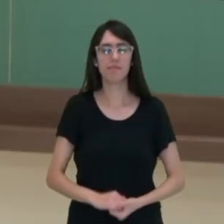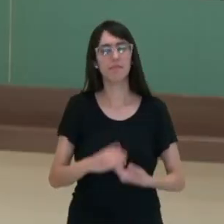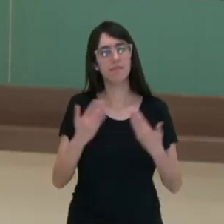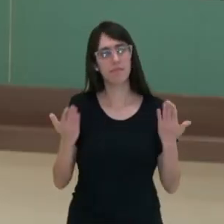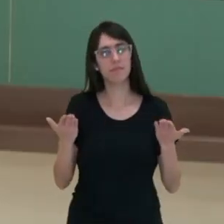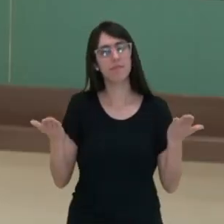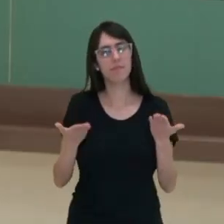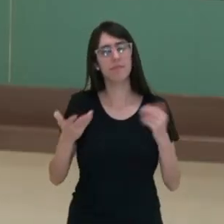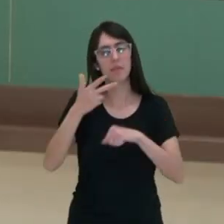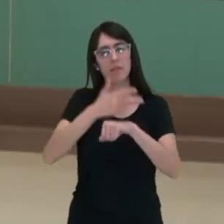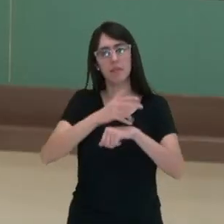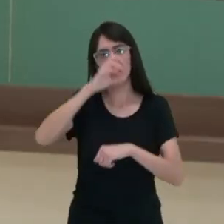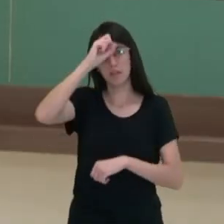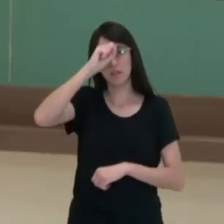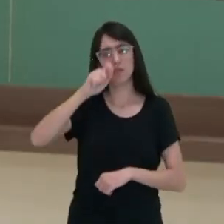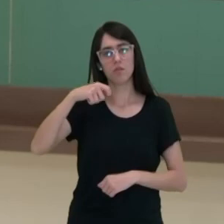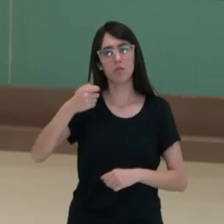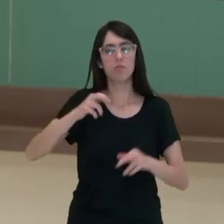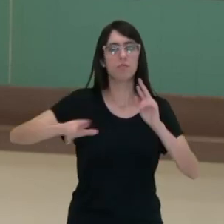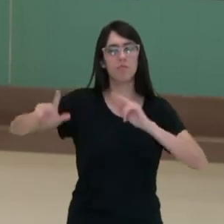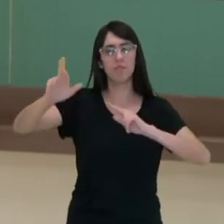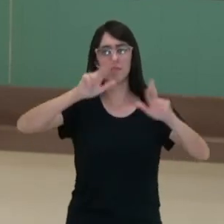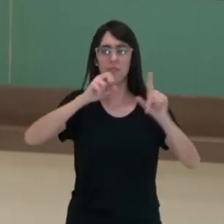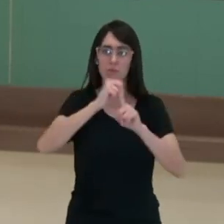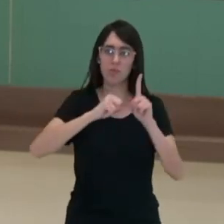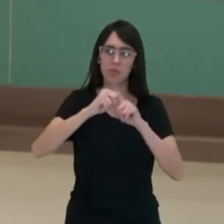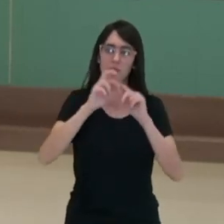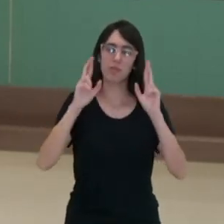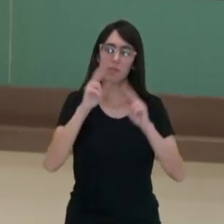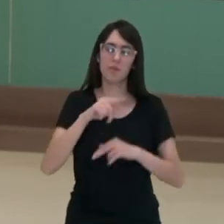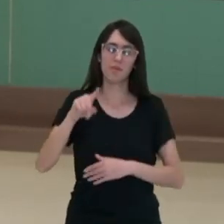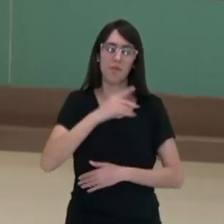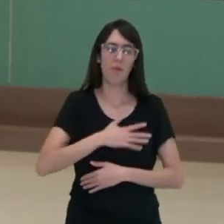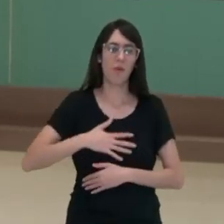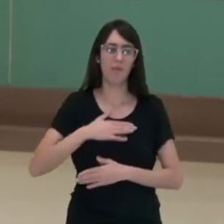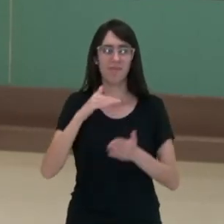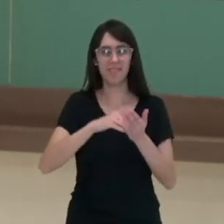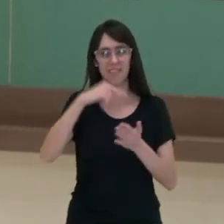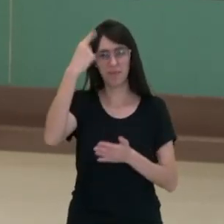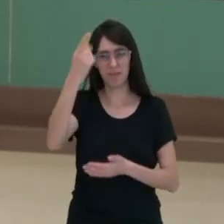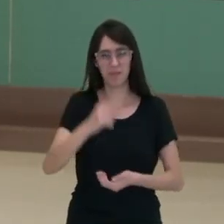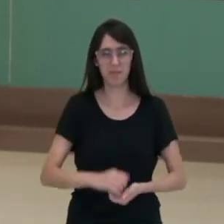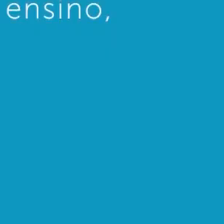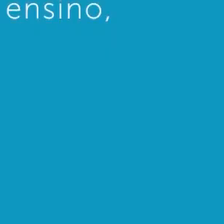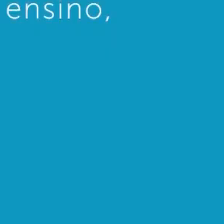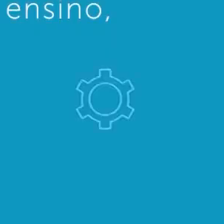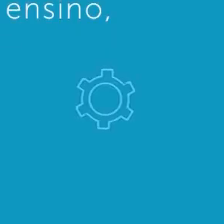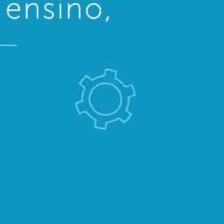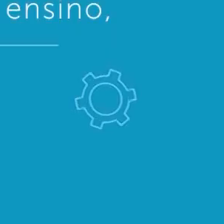Então, nesse vídeo falamos sobre desigualdades sociais. Eu espero que vocês tenham gostado e até breve.